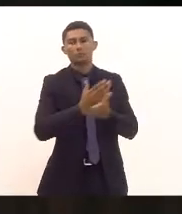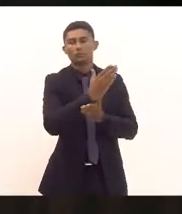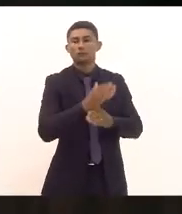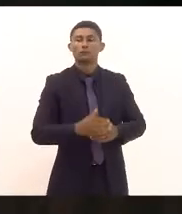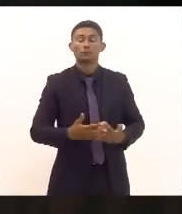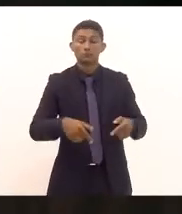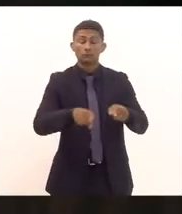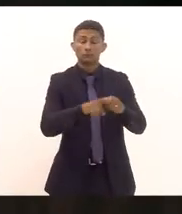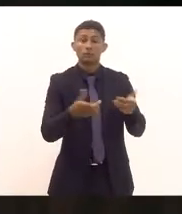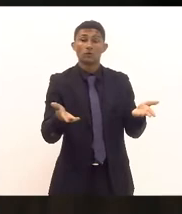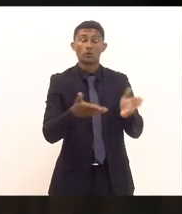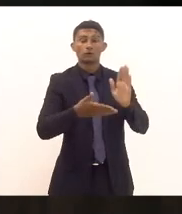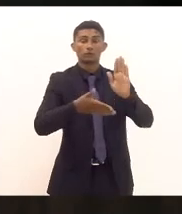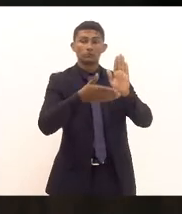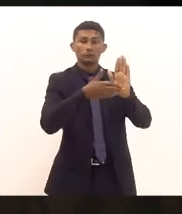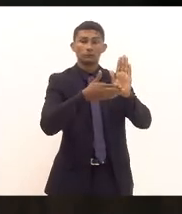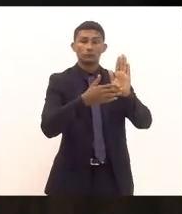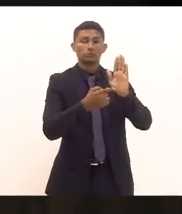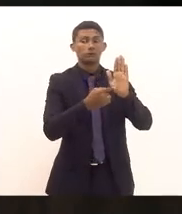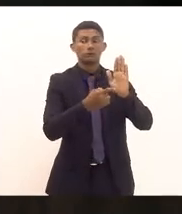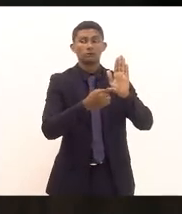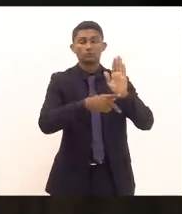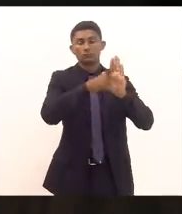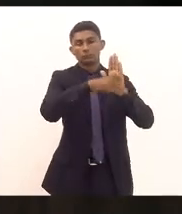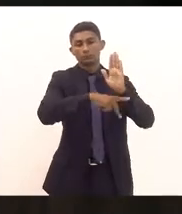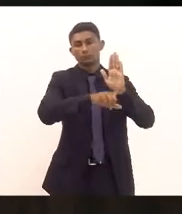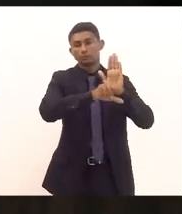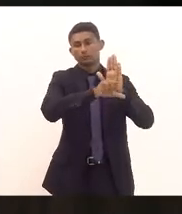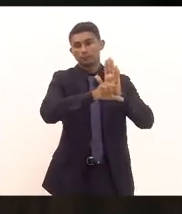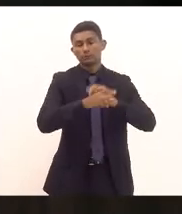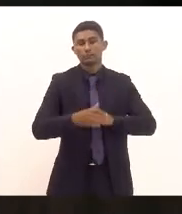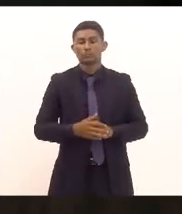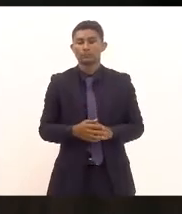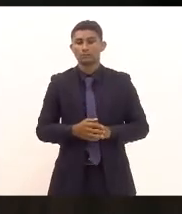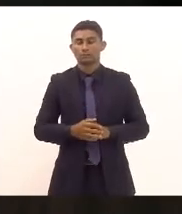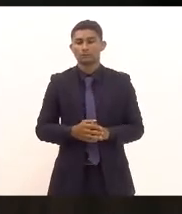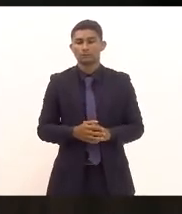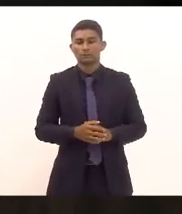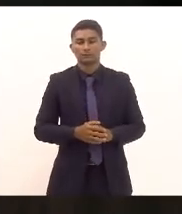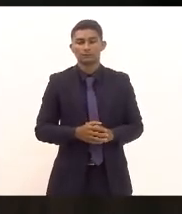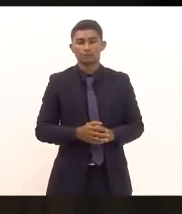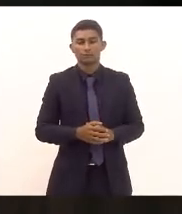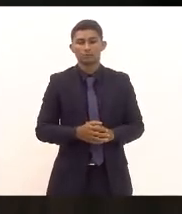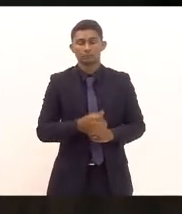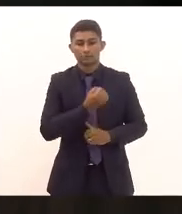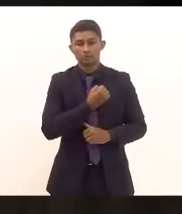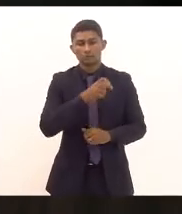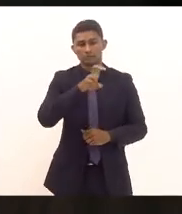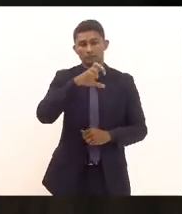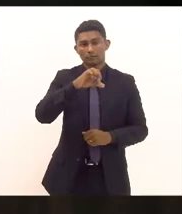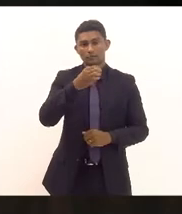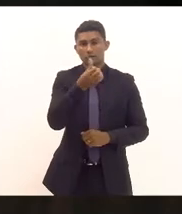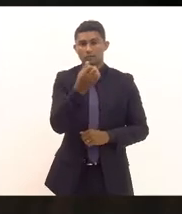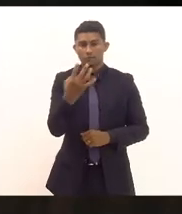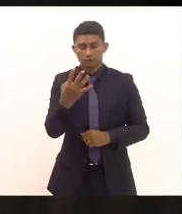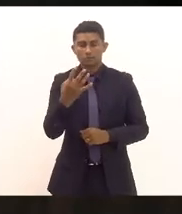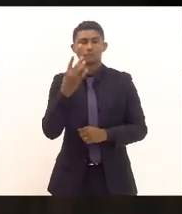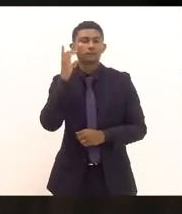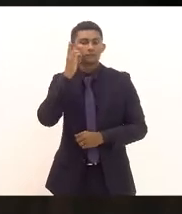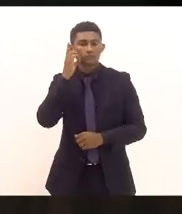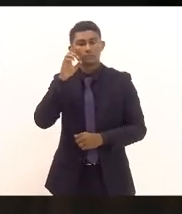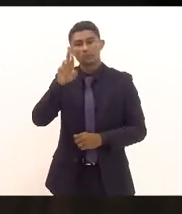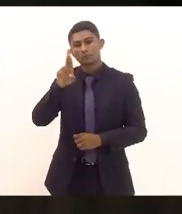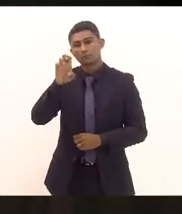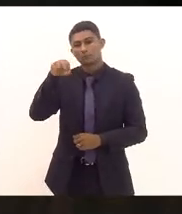é que a inclusão na ordem do dia projeto de lei o número 5964 Deputado da